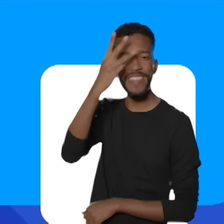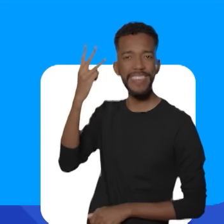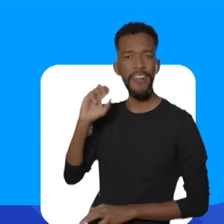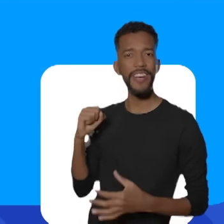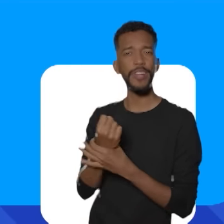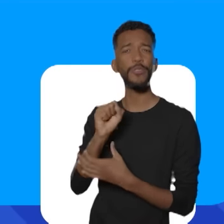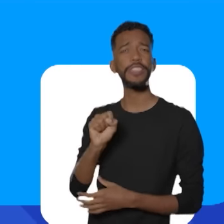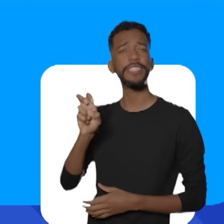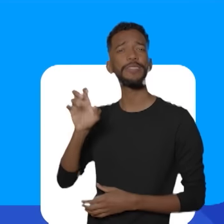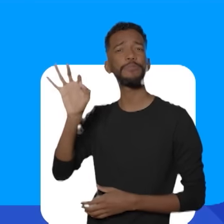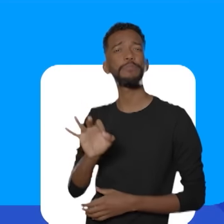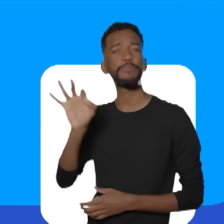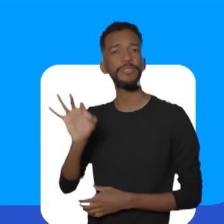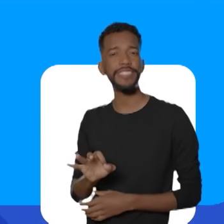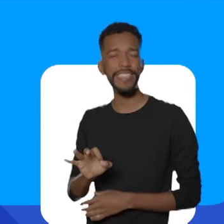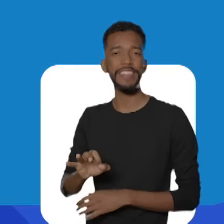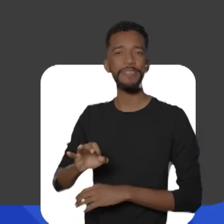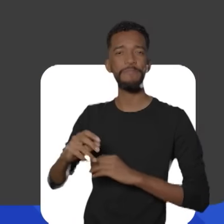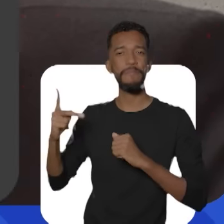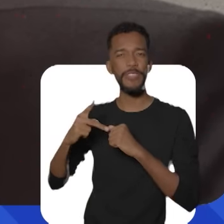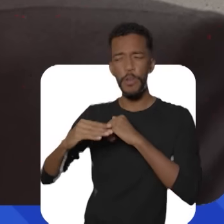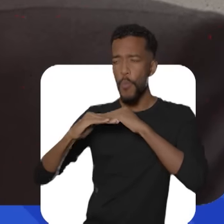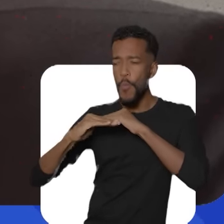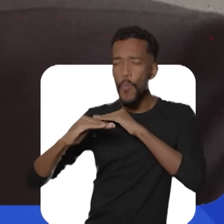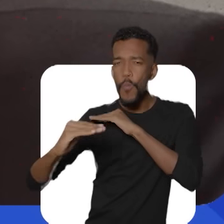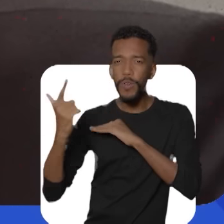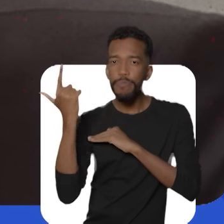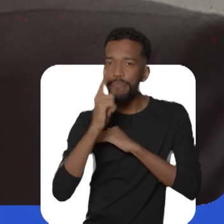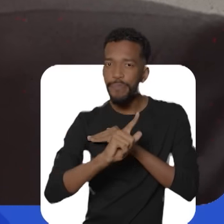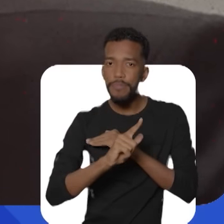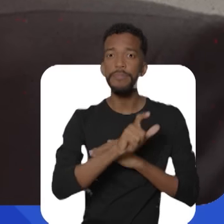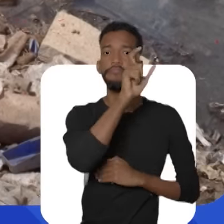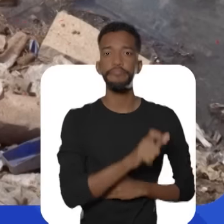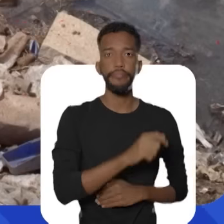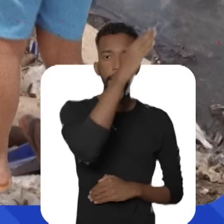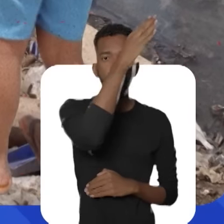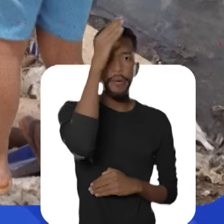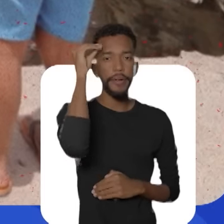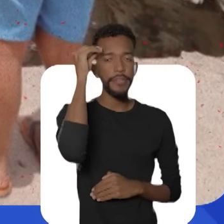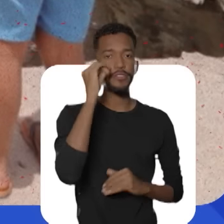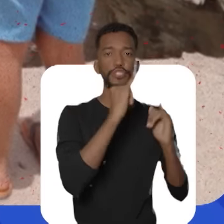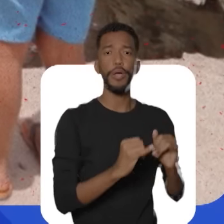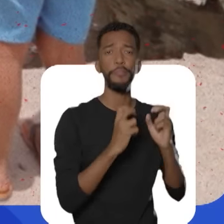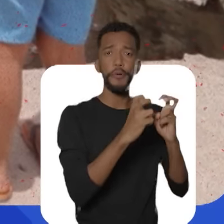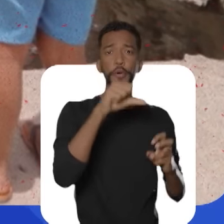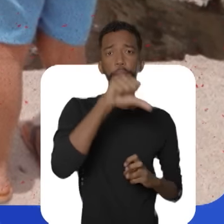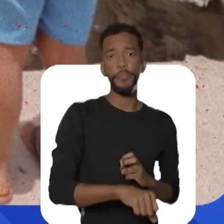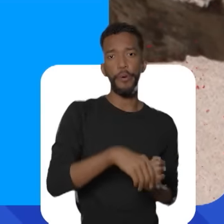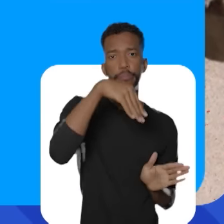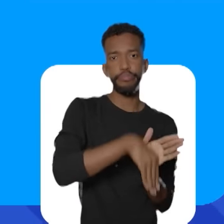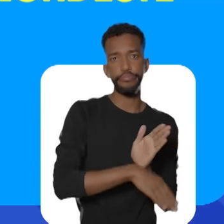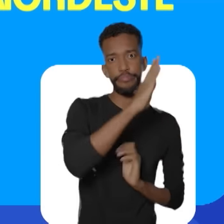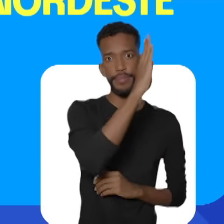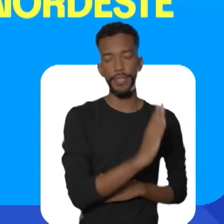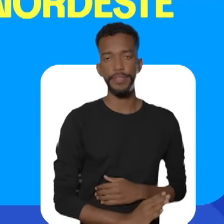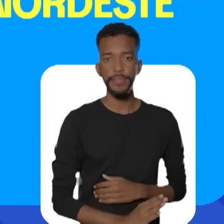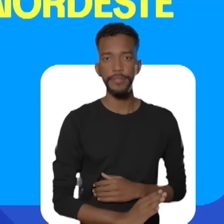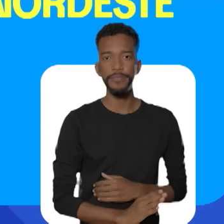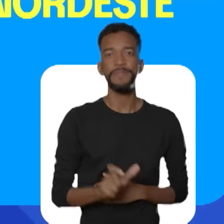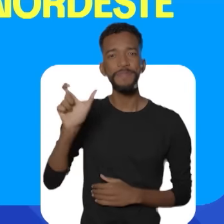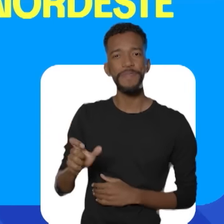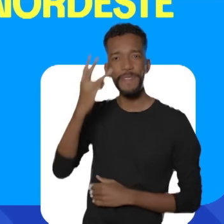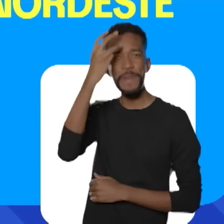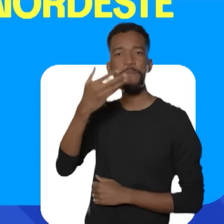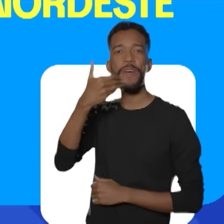garantiu 85% de petrolina saneada. E tem Anderson, com Jabotão entre os piores saneamentos do Brasil. Tem Miguel, prefeito